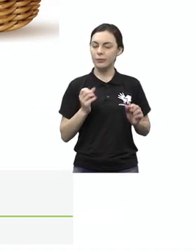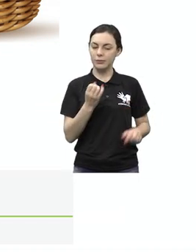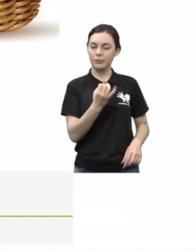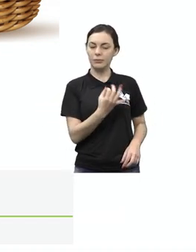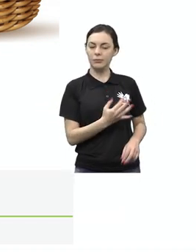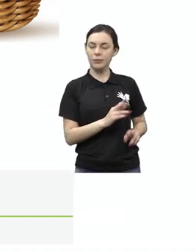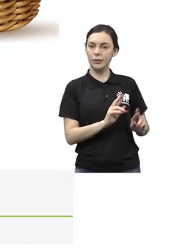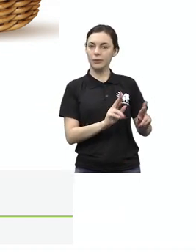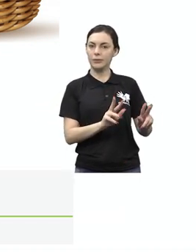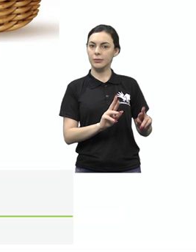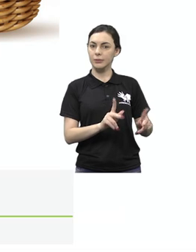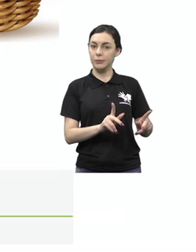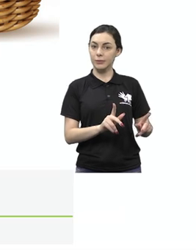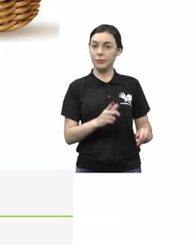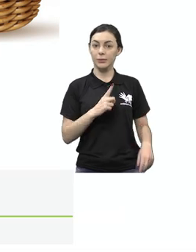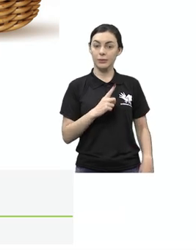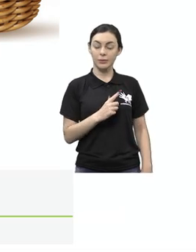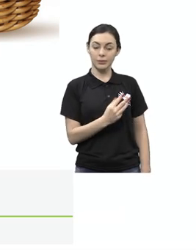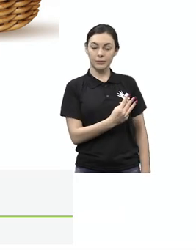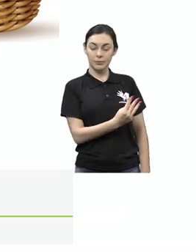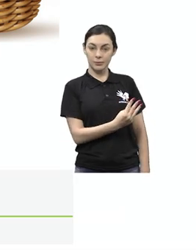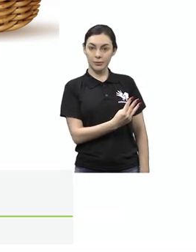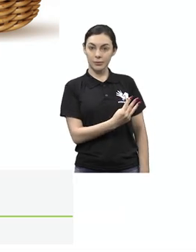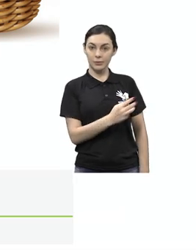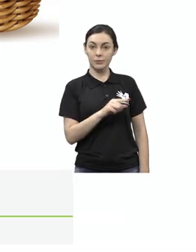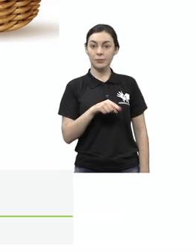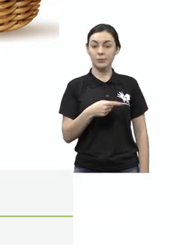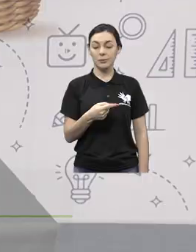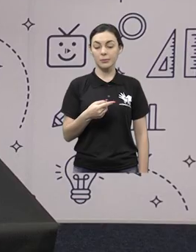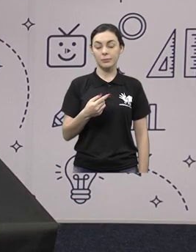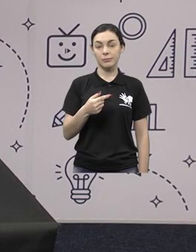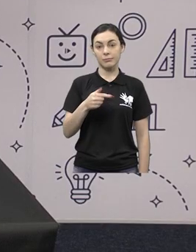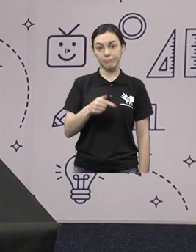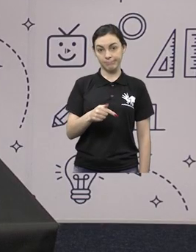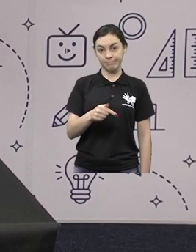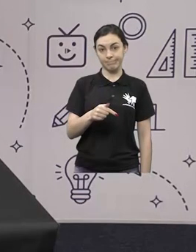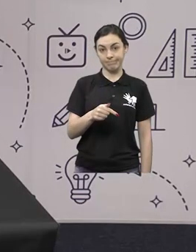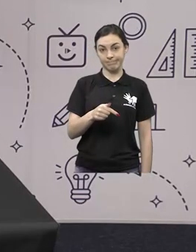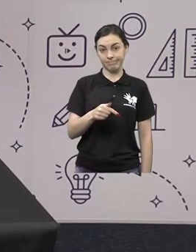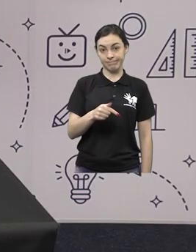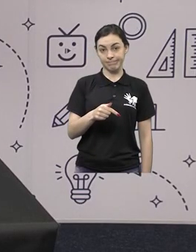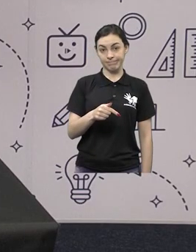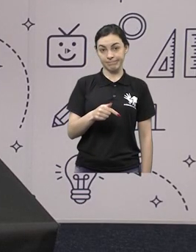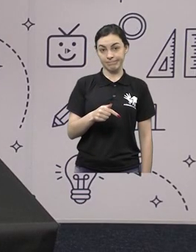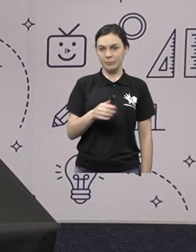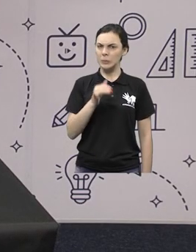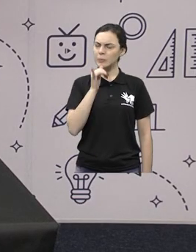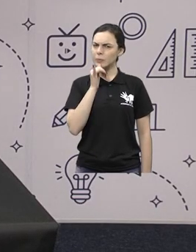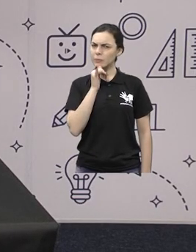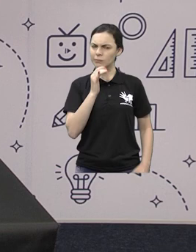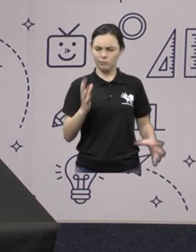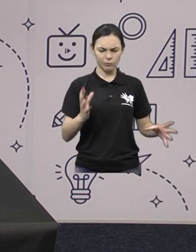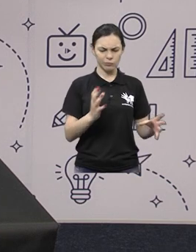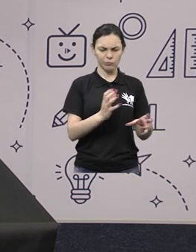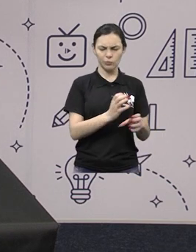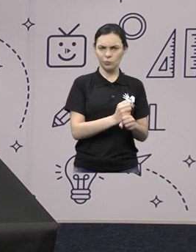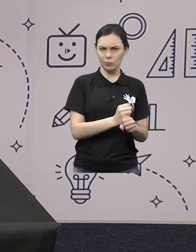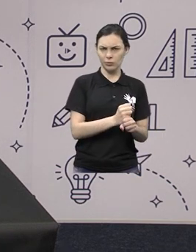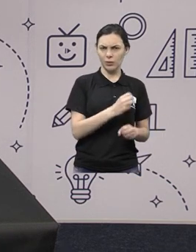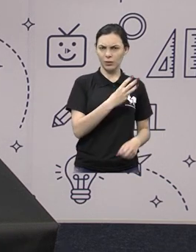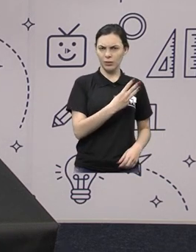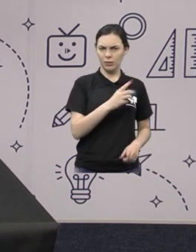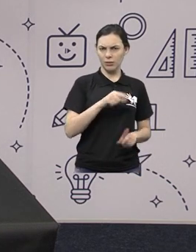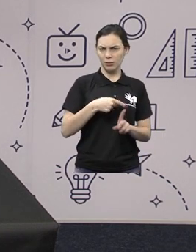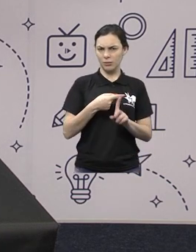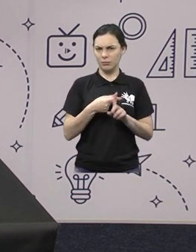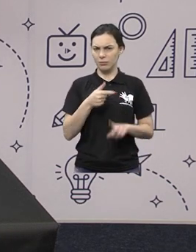agora nós temos quantidades diferentes. Aqui eu tenho 3 e aqui eu tenho 7. Será que se eu